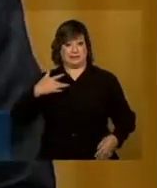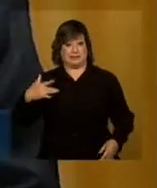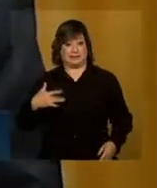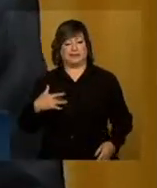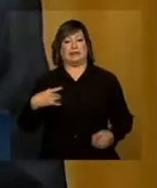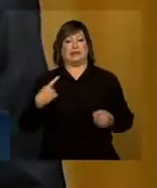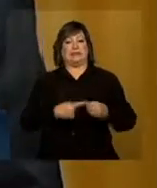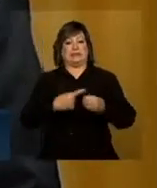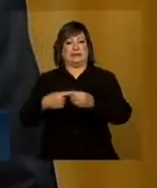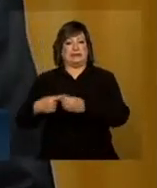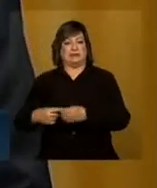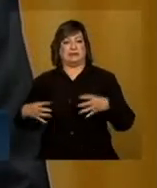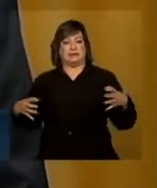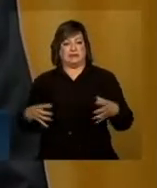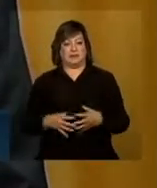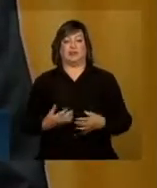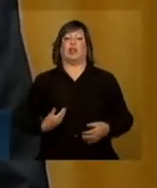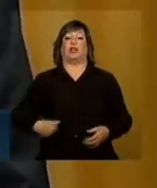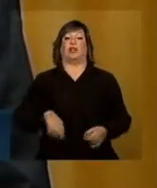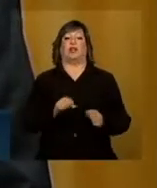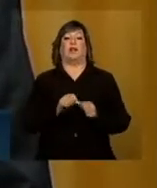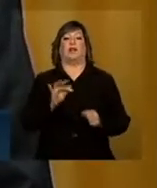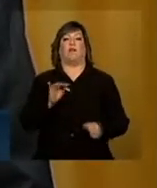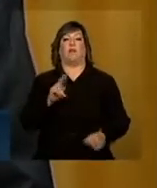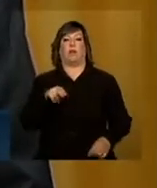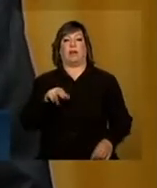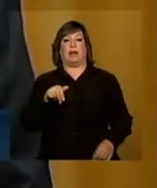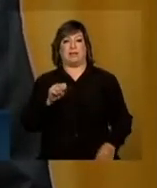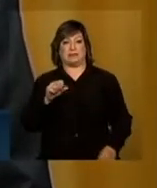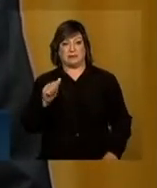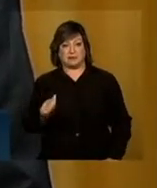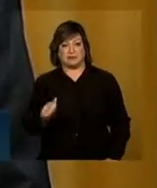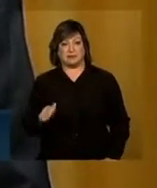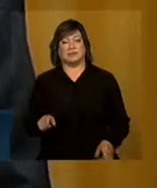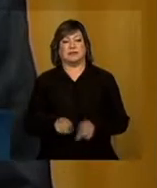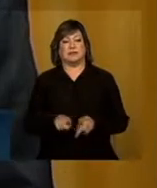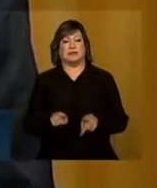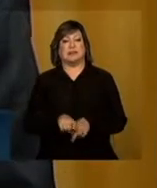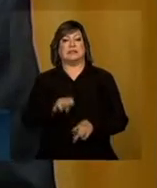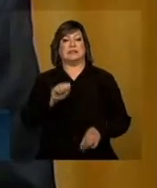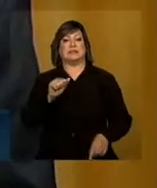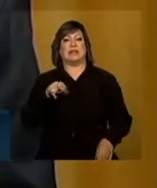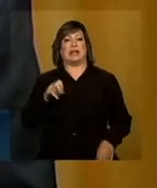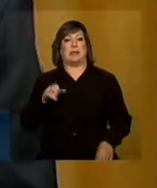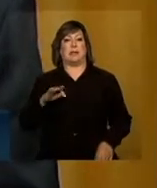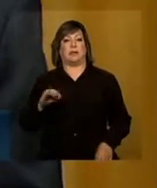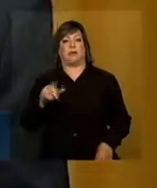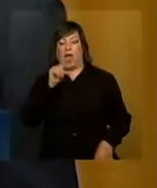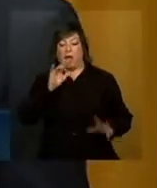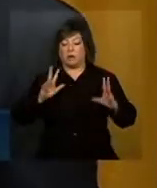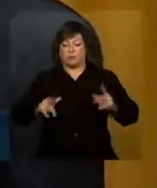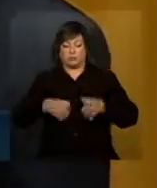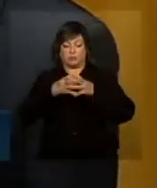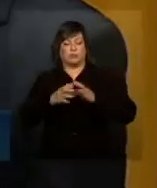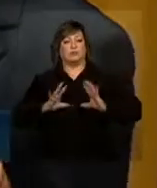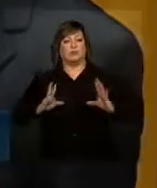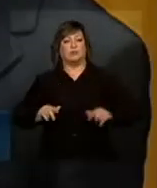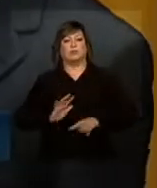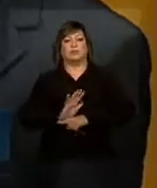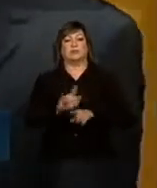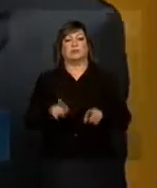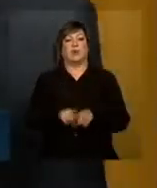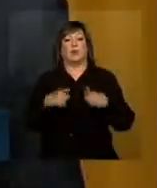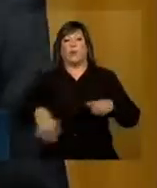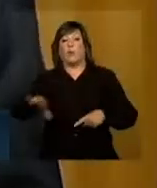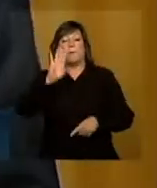das Cidades, nós, através da FUNASA, de saneamento nas áreas mais carentes. E o